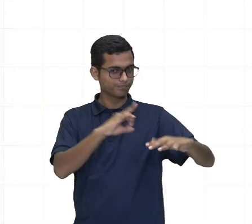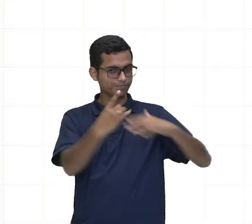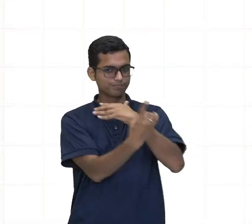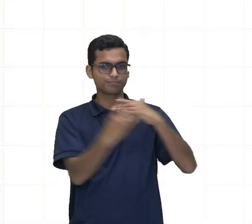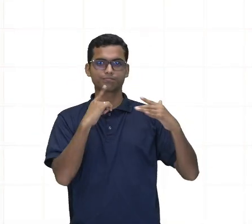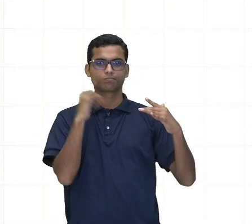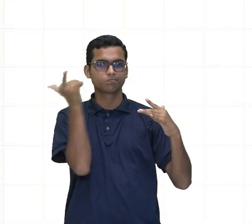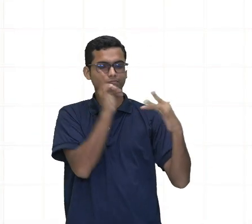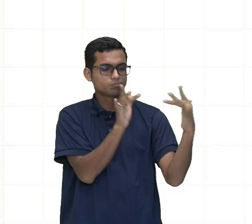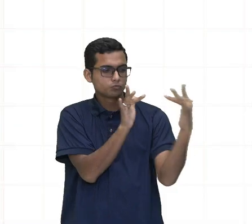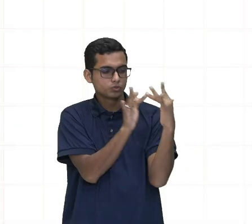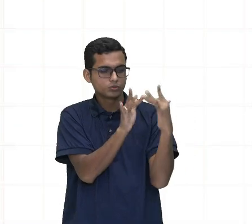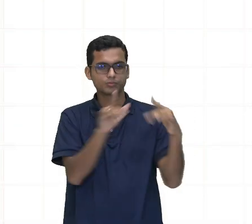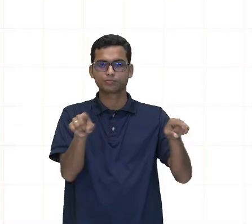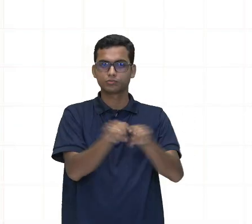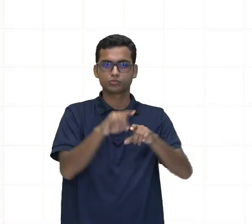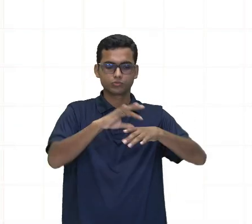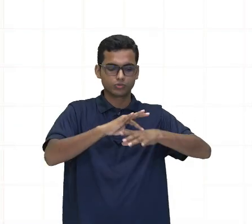povos